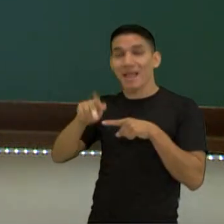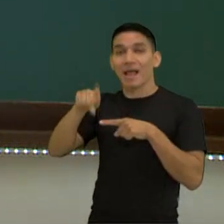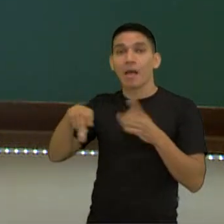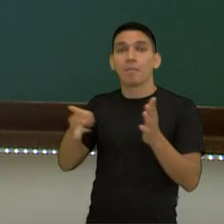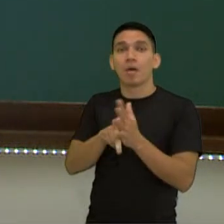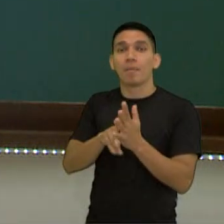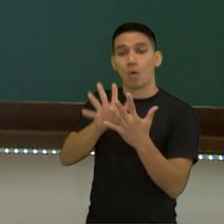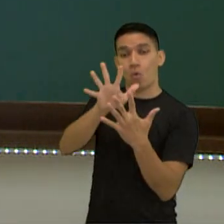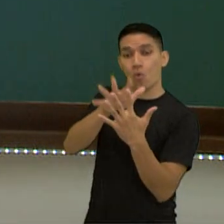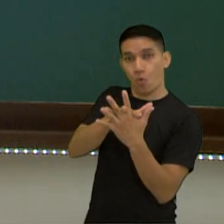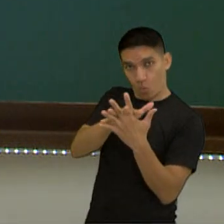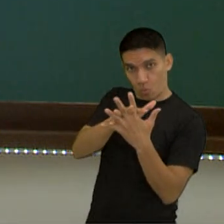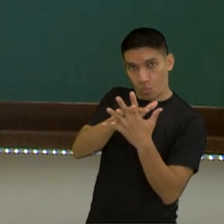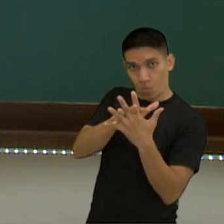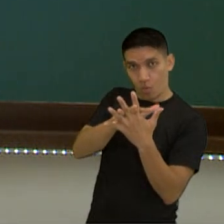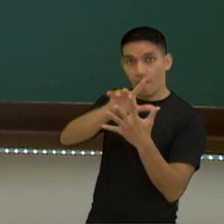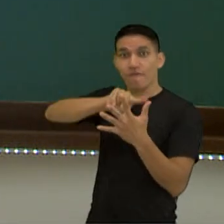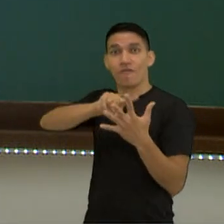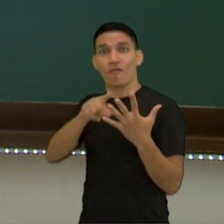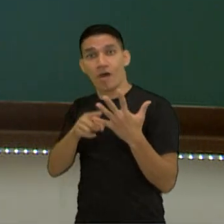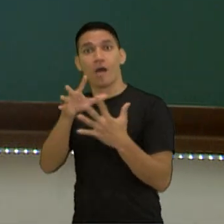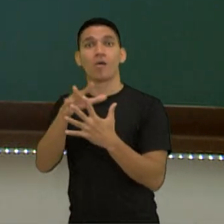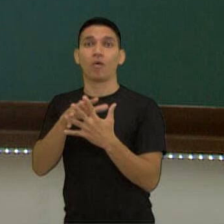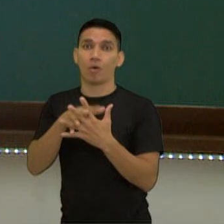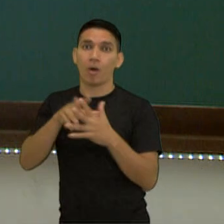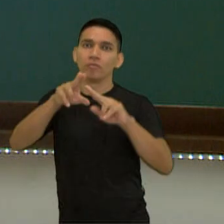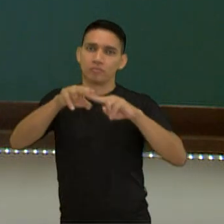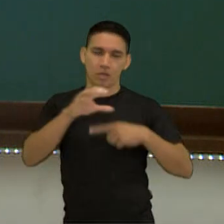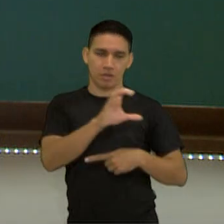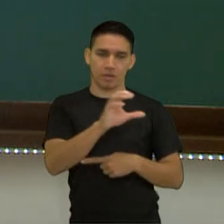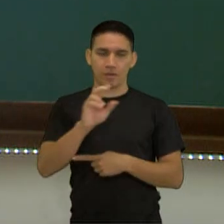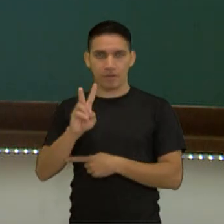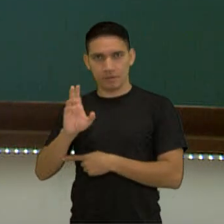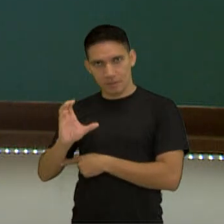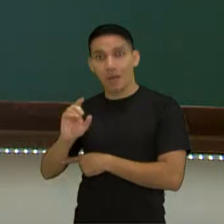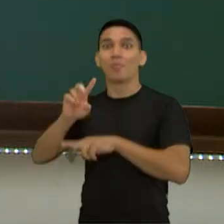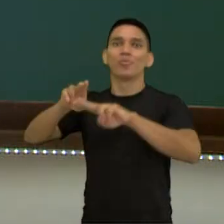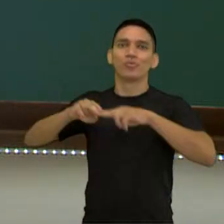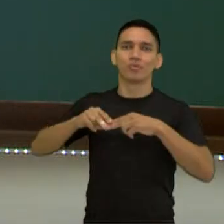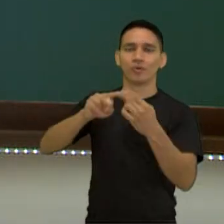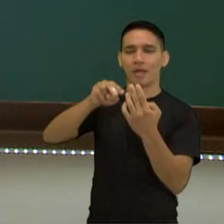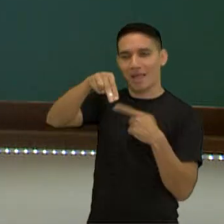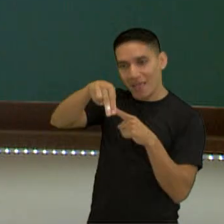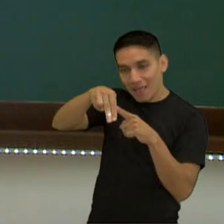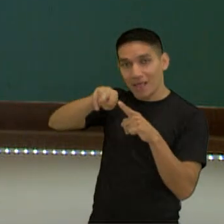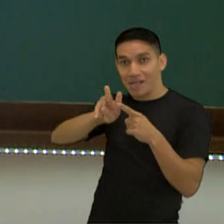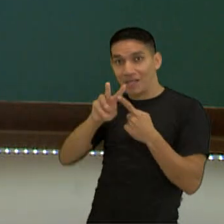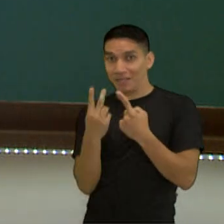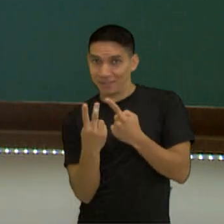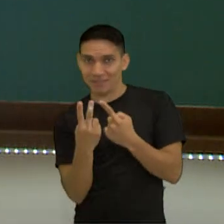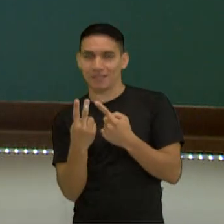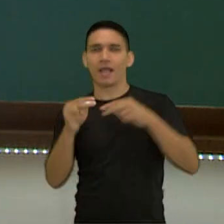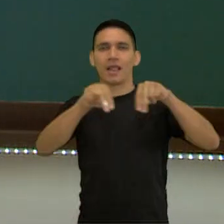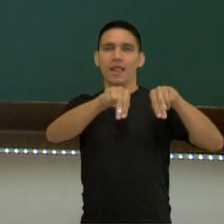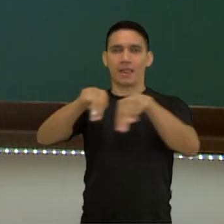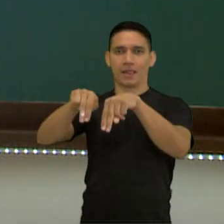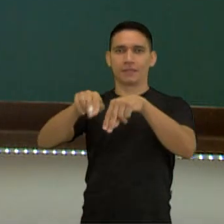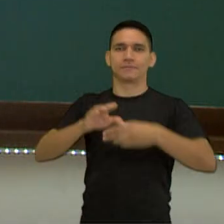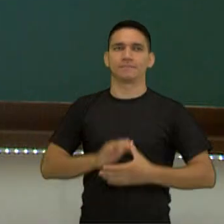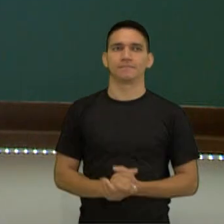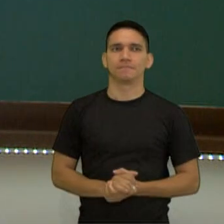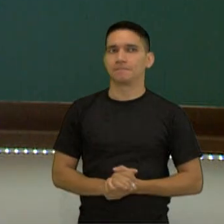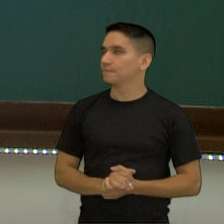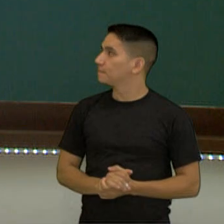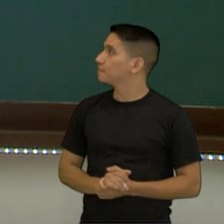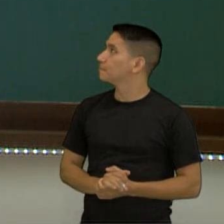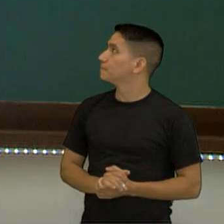Ele termina por consoante, vogal, consoante. Por essa razão, nós vamos ter a duplicação da segunda consoante.